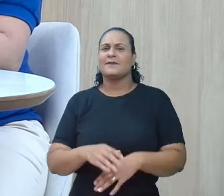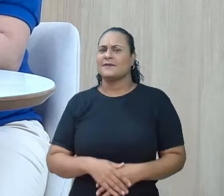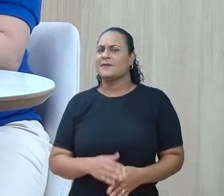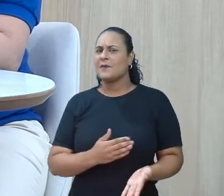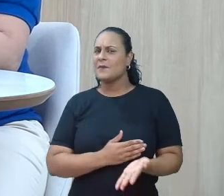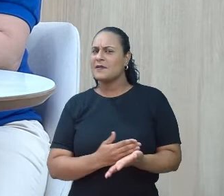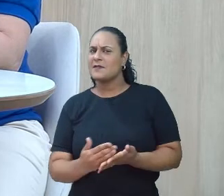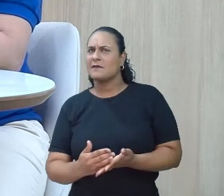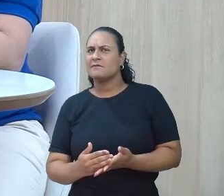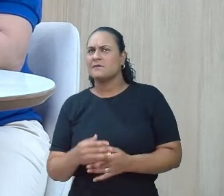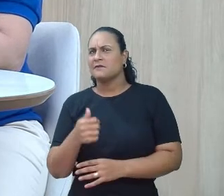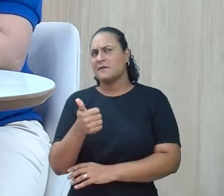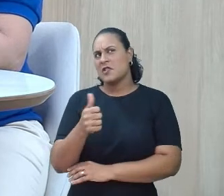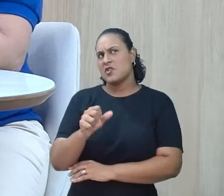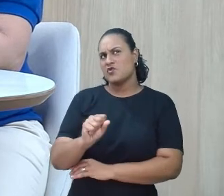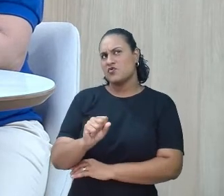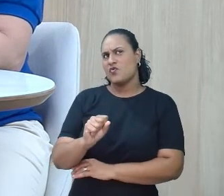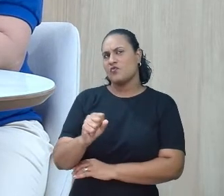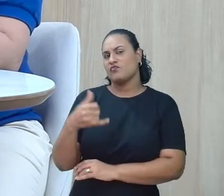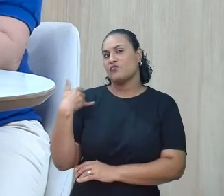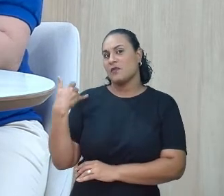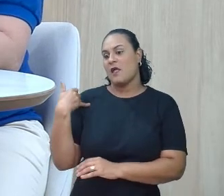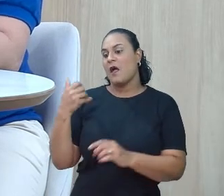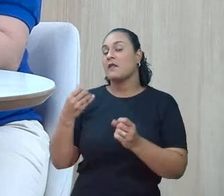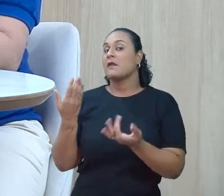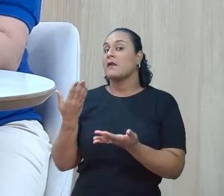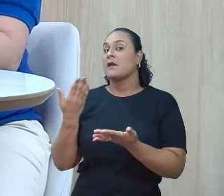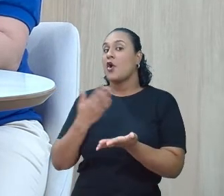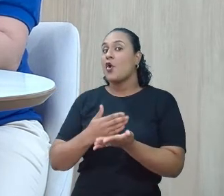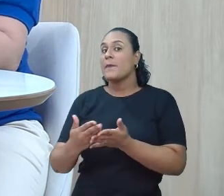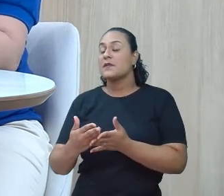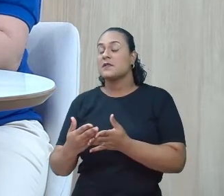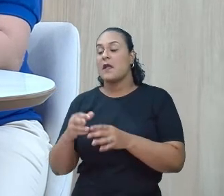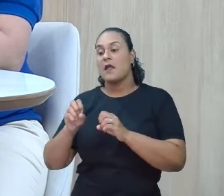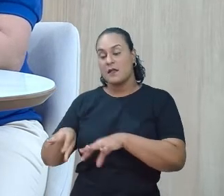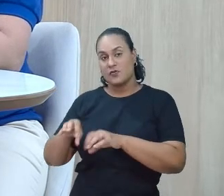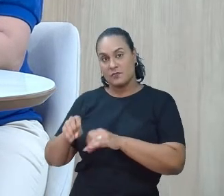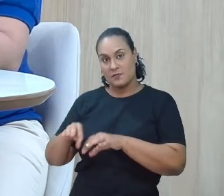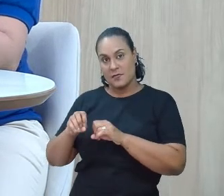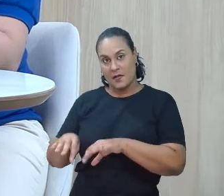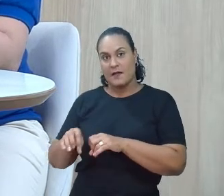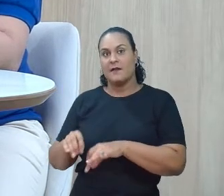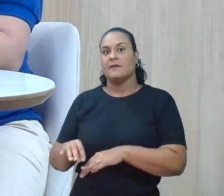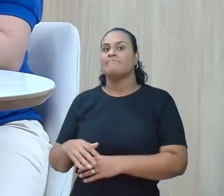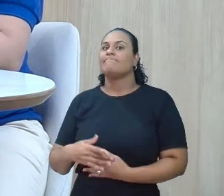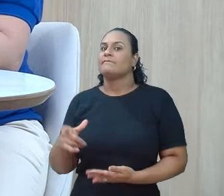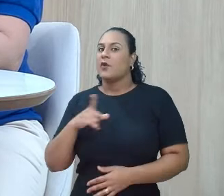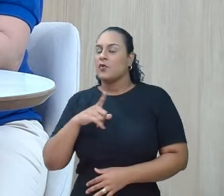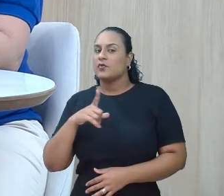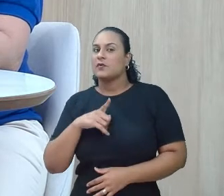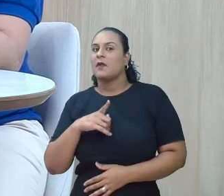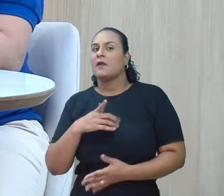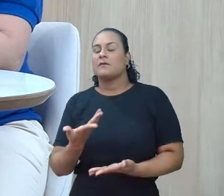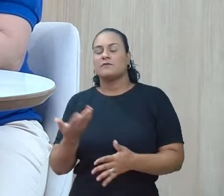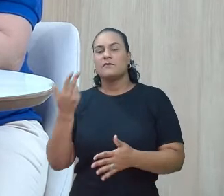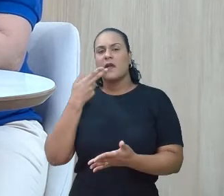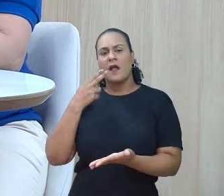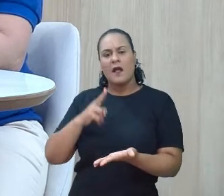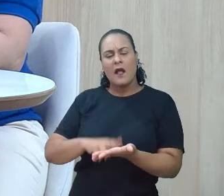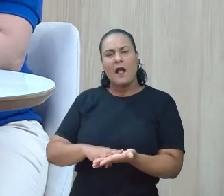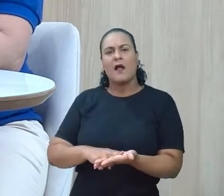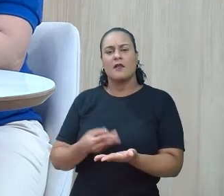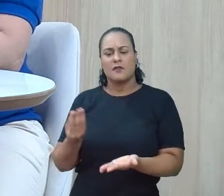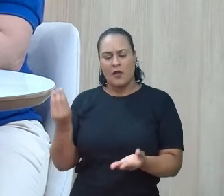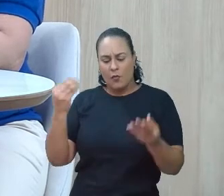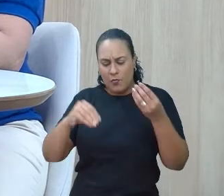assim, 18 anos da aula, e então eu tenho guardado recordações assim de alunos que passaram na minha